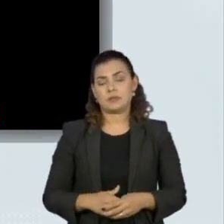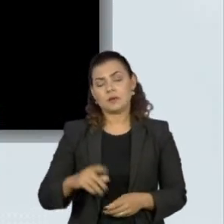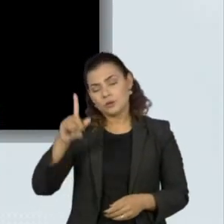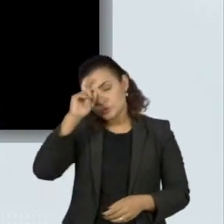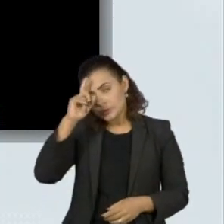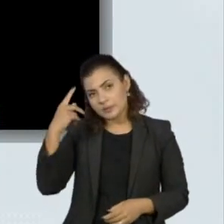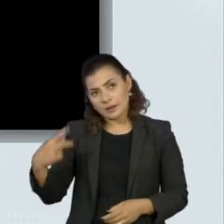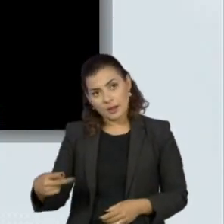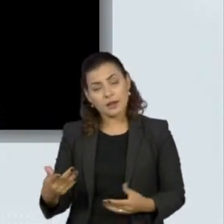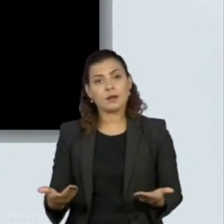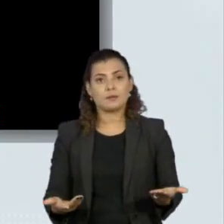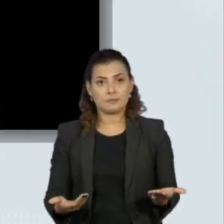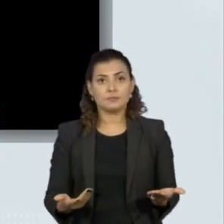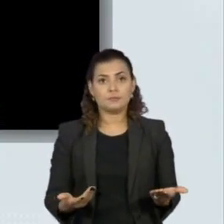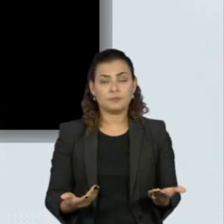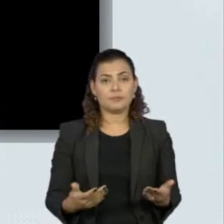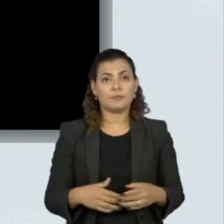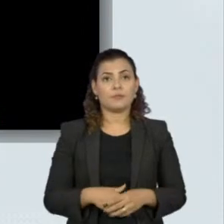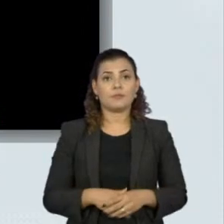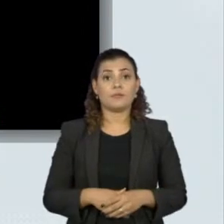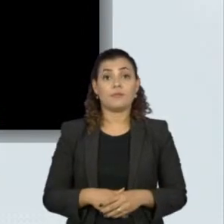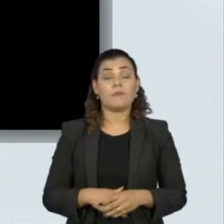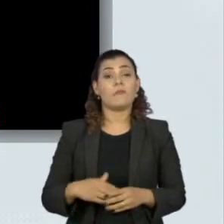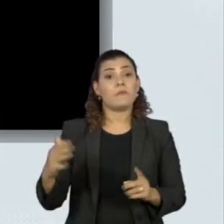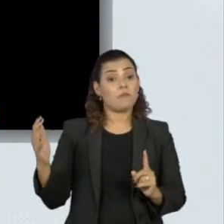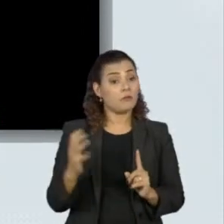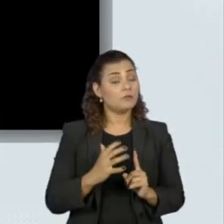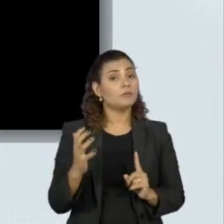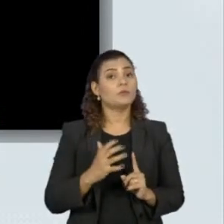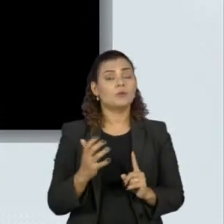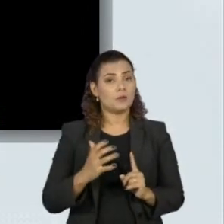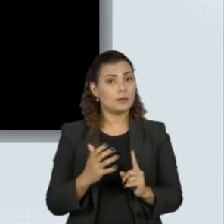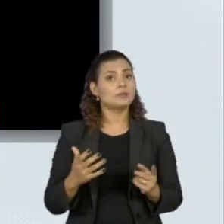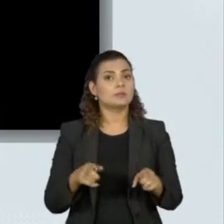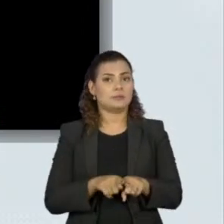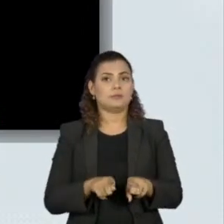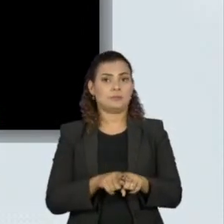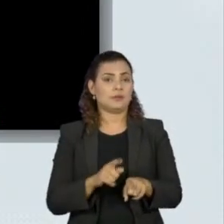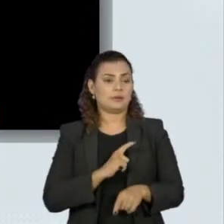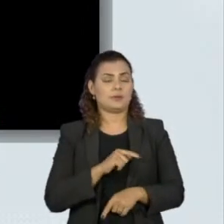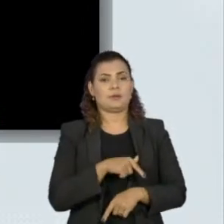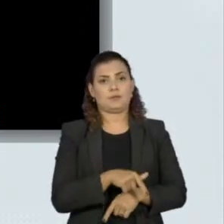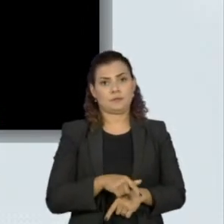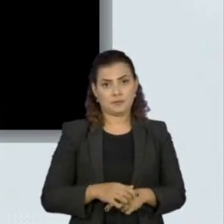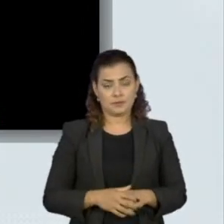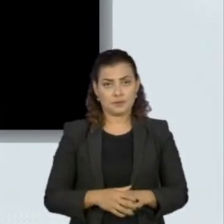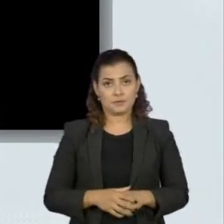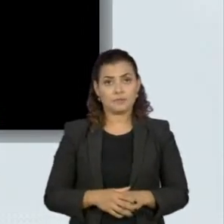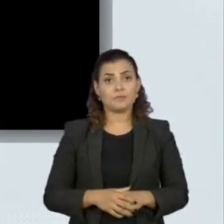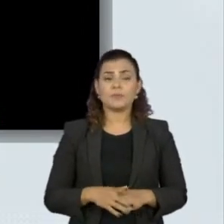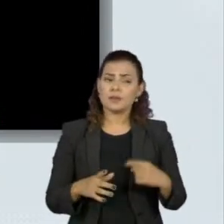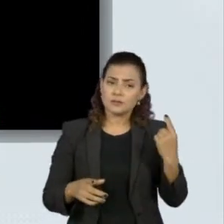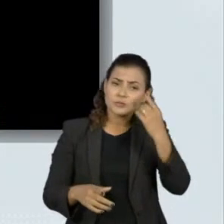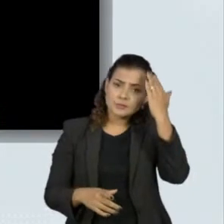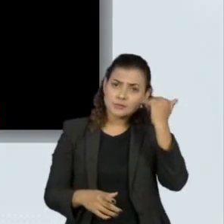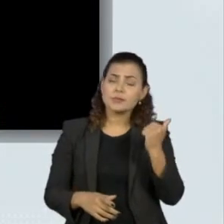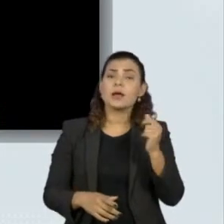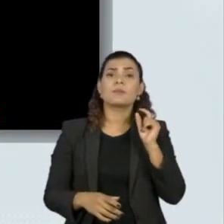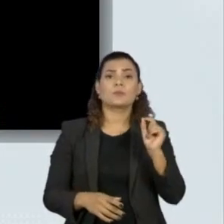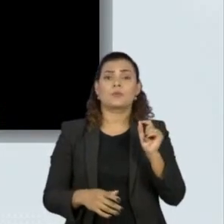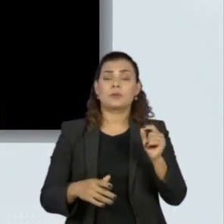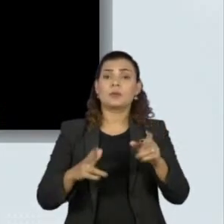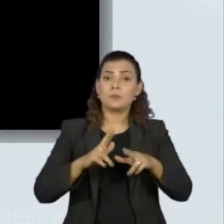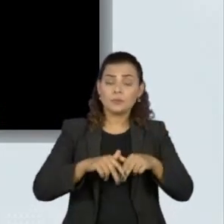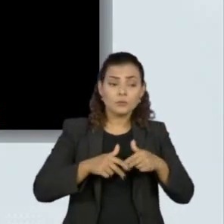hospitalares, o impacto é muito além de Covid-19. A gente sabe que pela demanda gerada